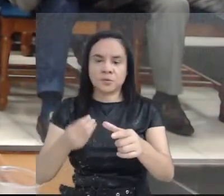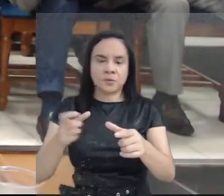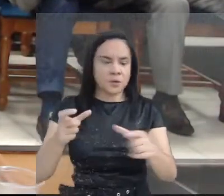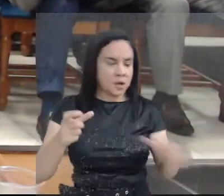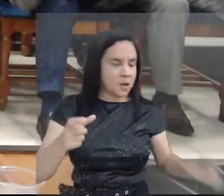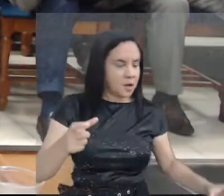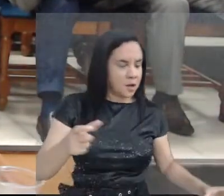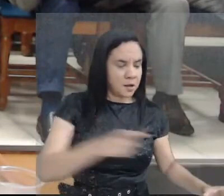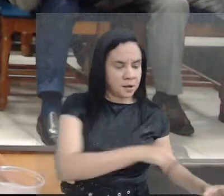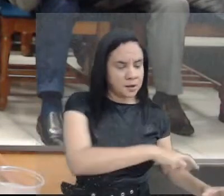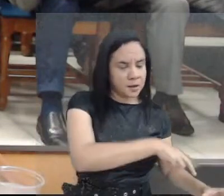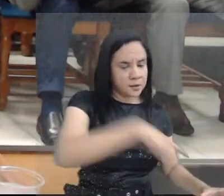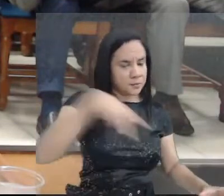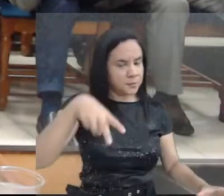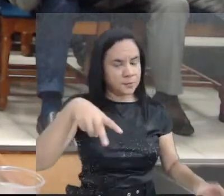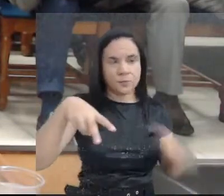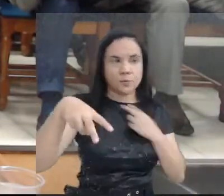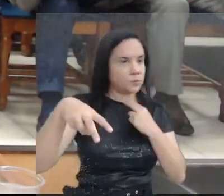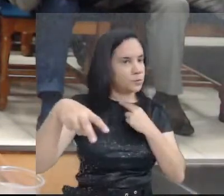produto de quarta categoria.